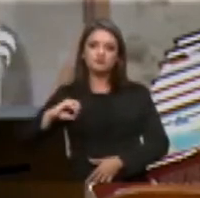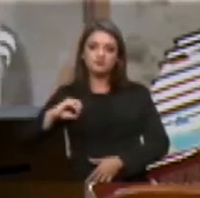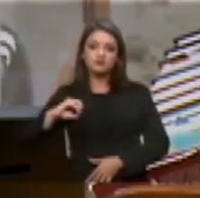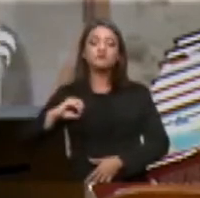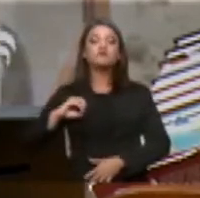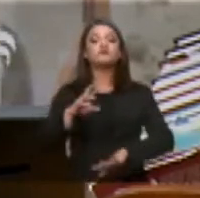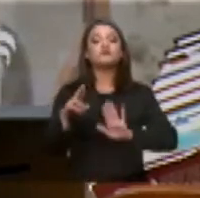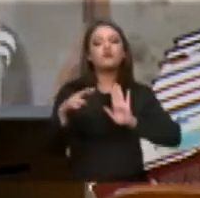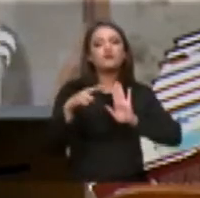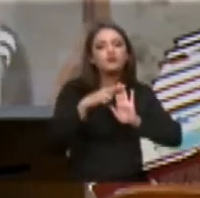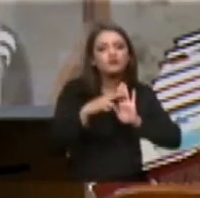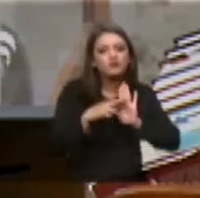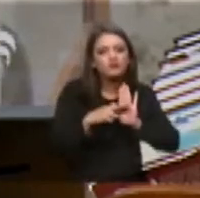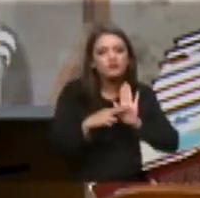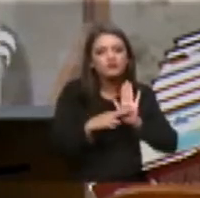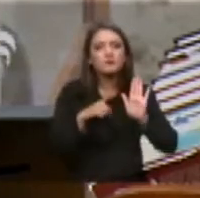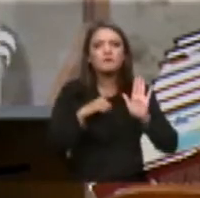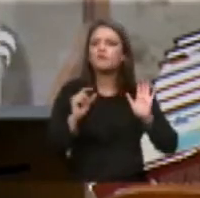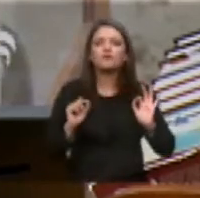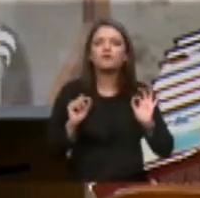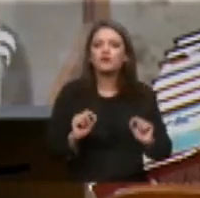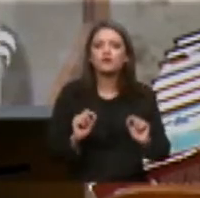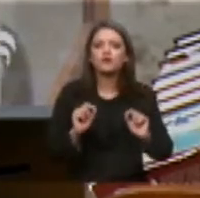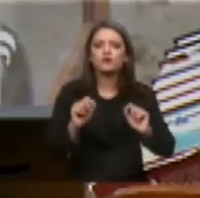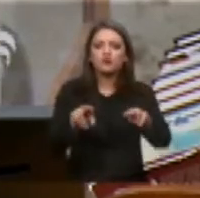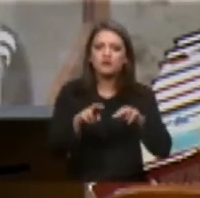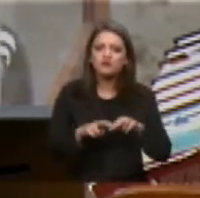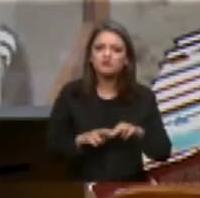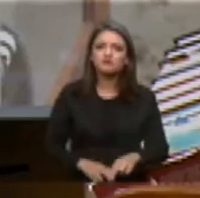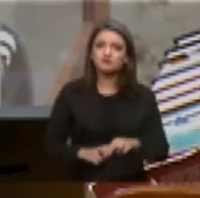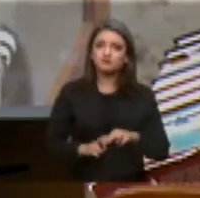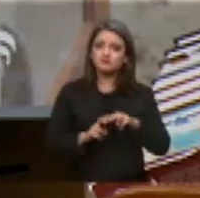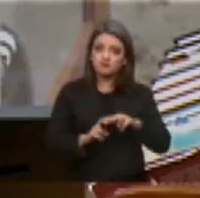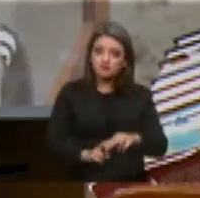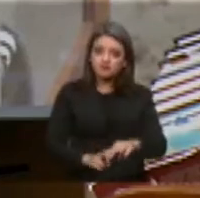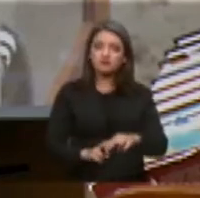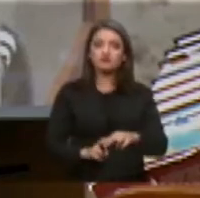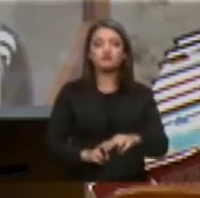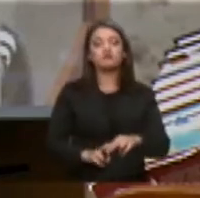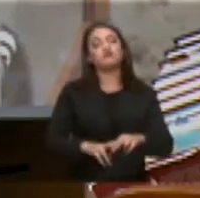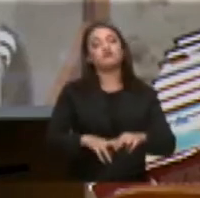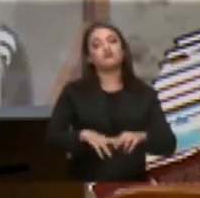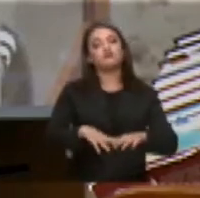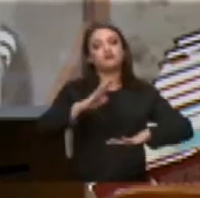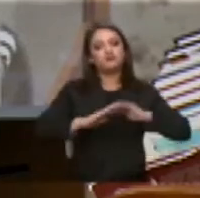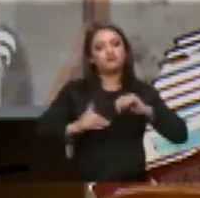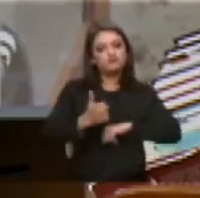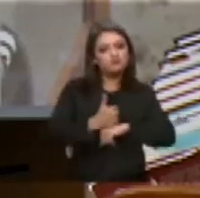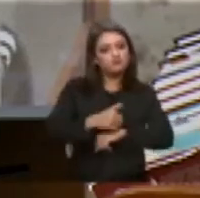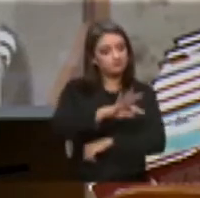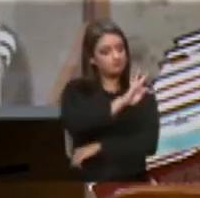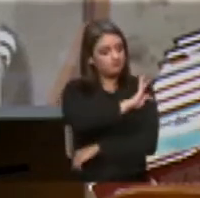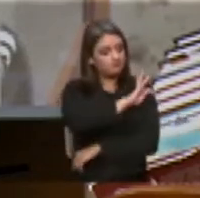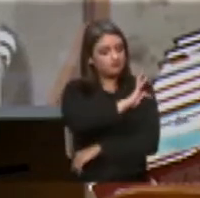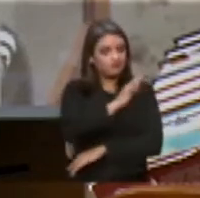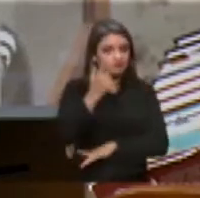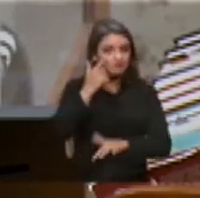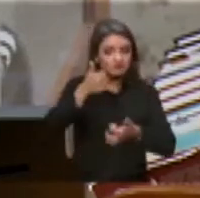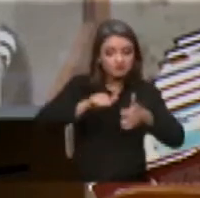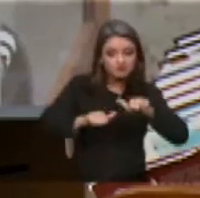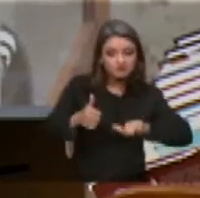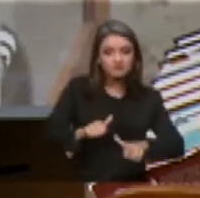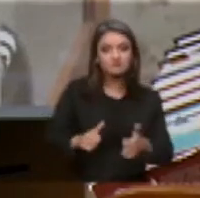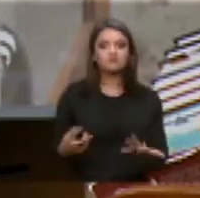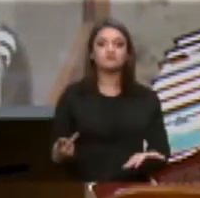critérios se pautaram no exercício da discricionariedade técnica na elaboração da política pública sob análise e foram,